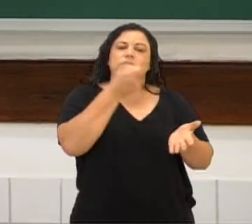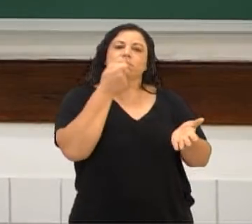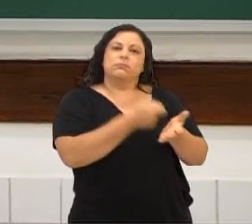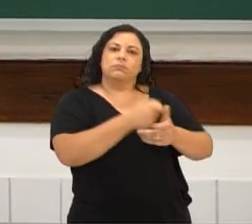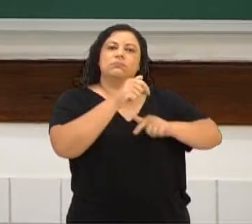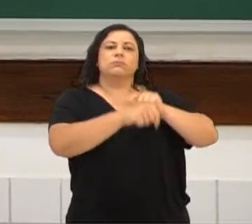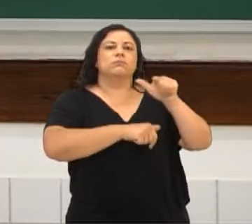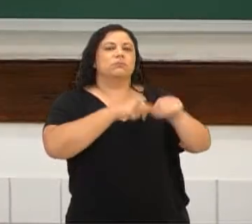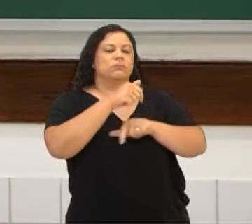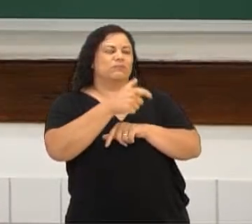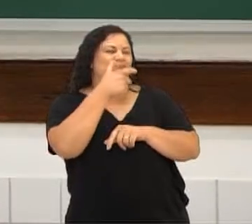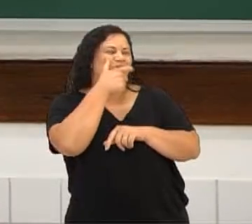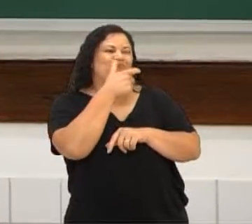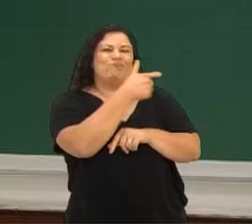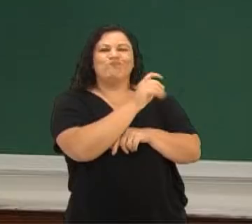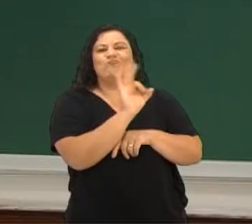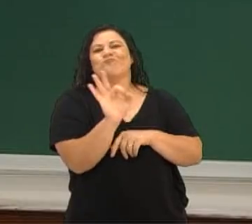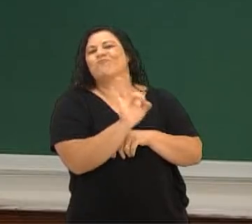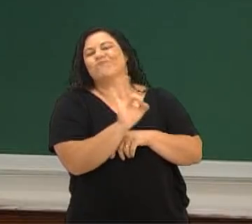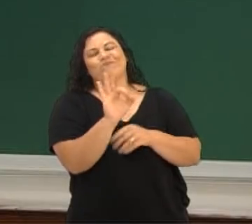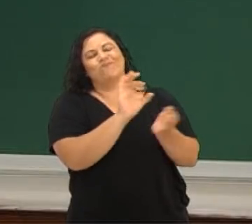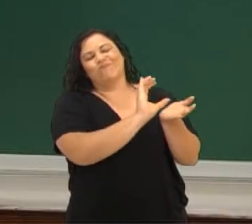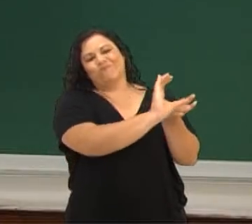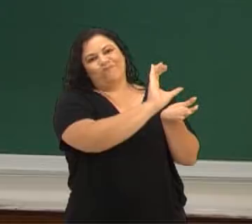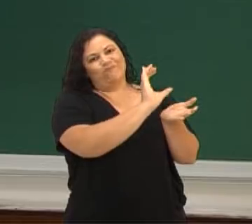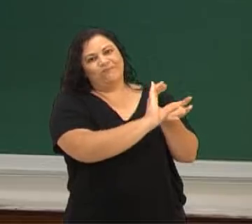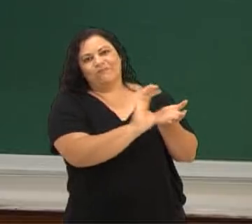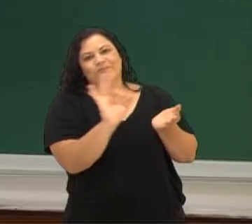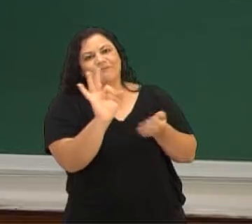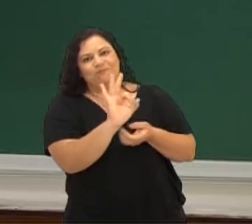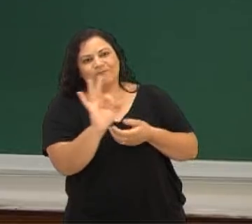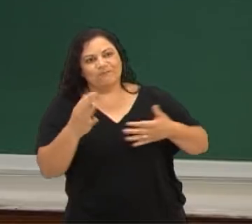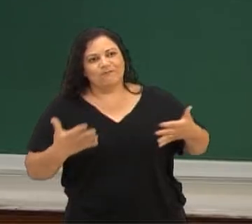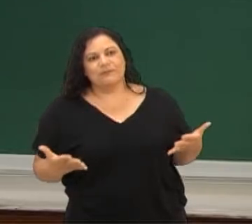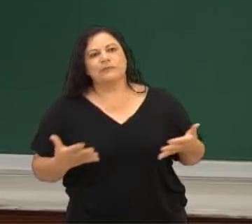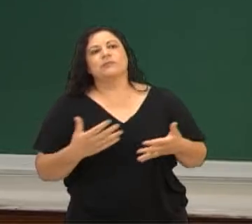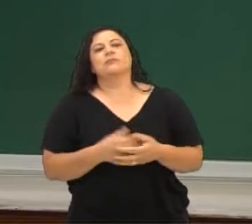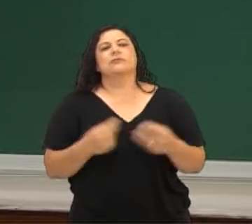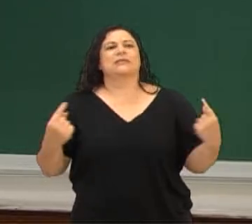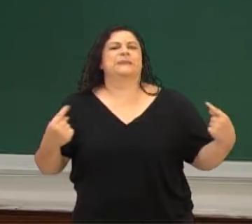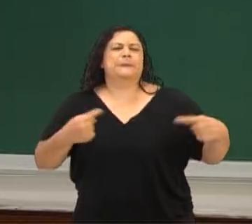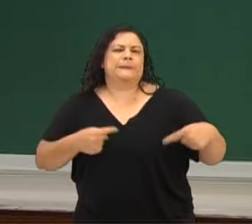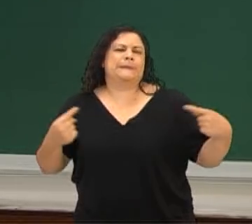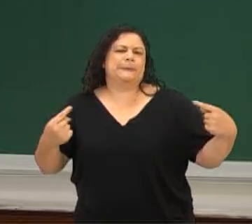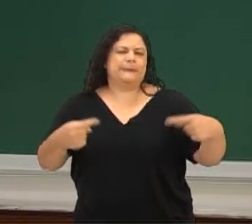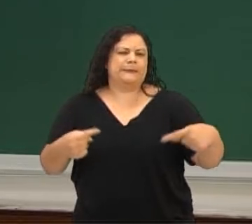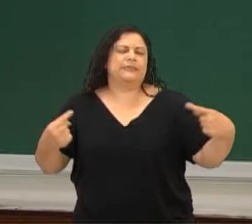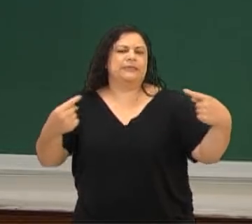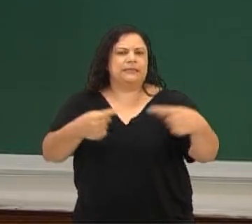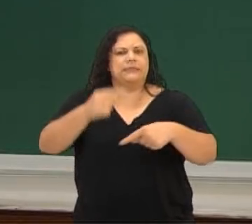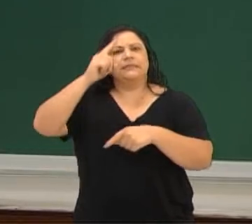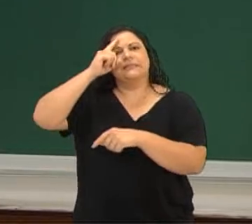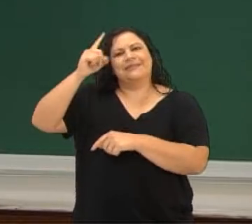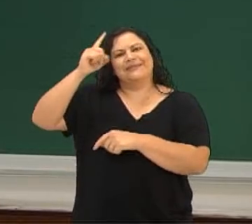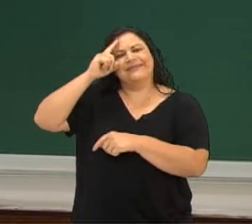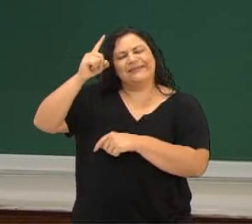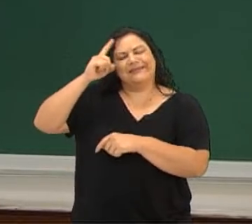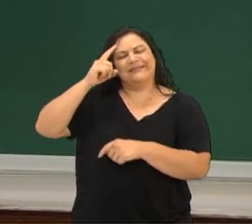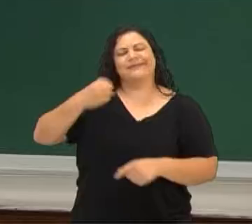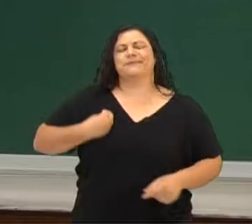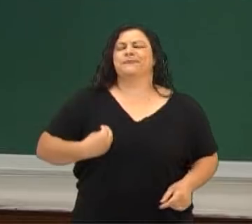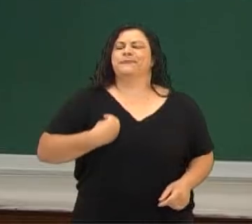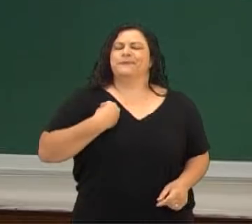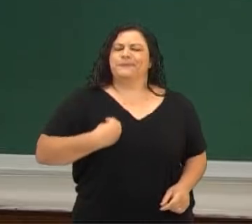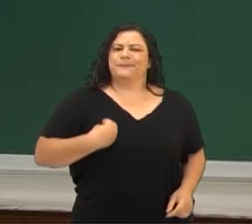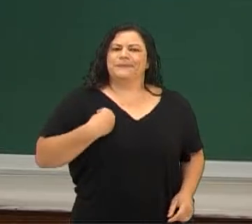acabam não atraindo o interesse dos investidores. E ela traz desafios diários aos seus residentes, né? Pelo